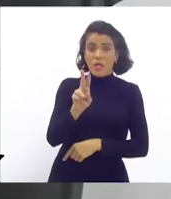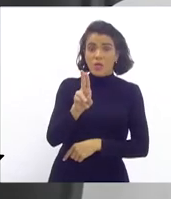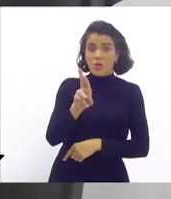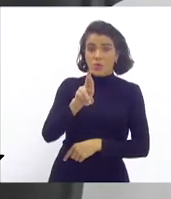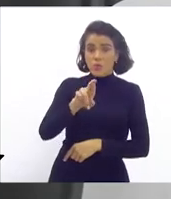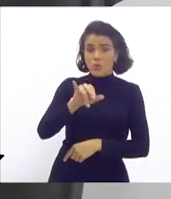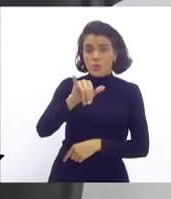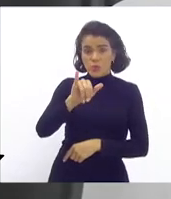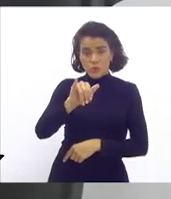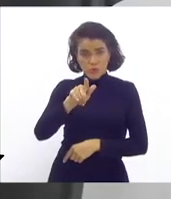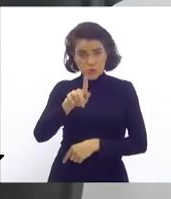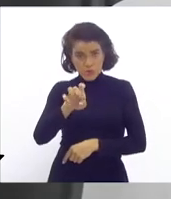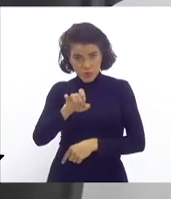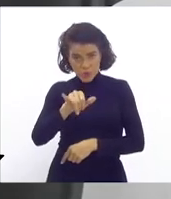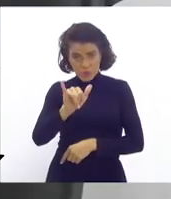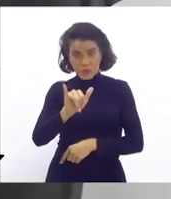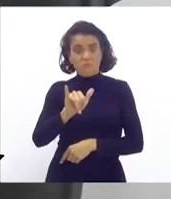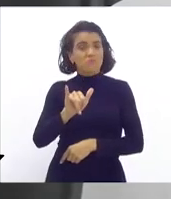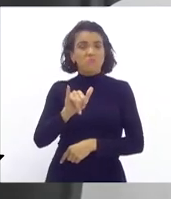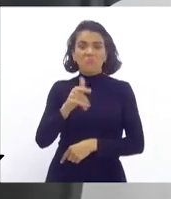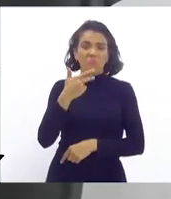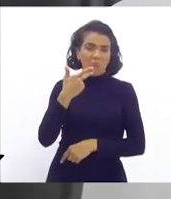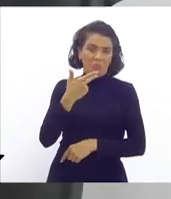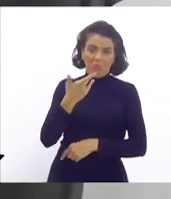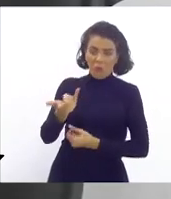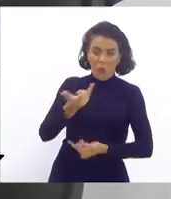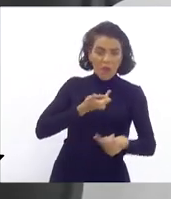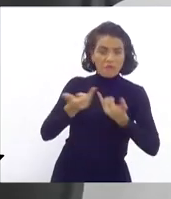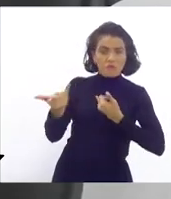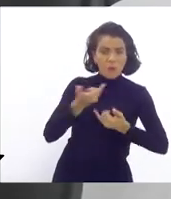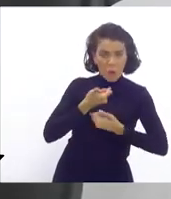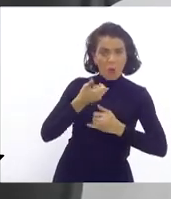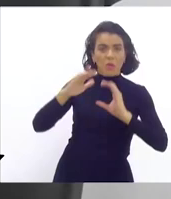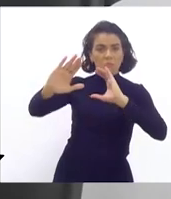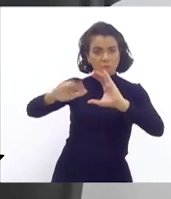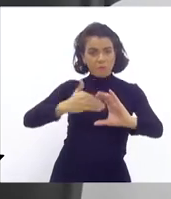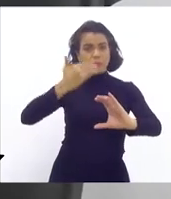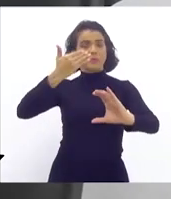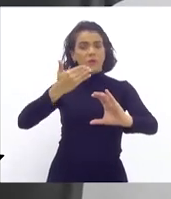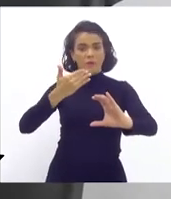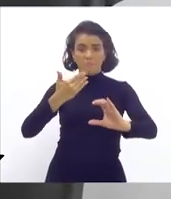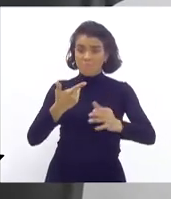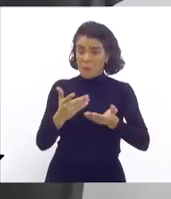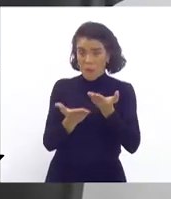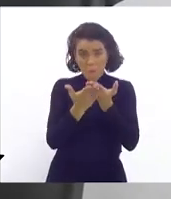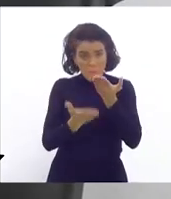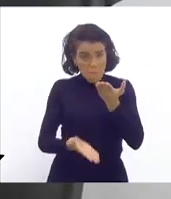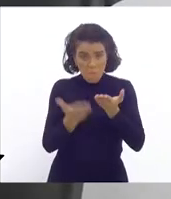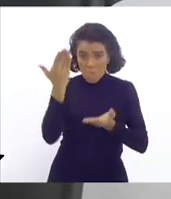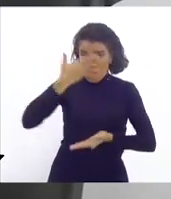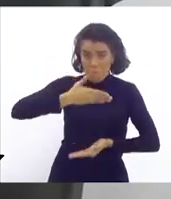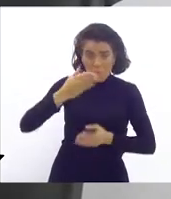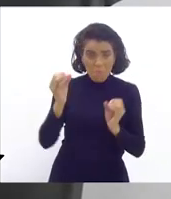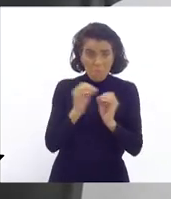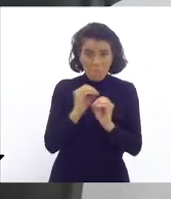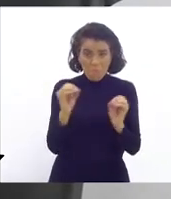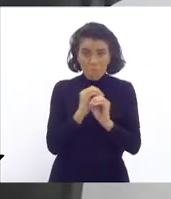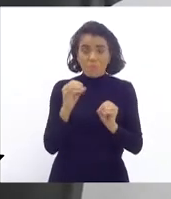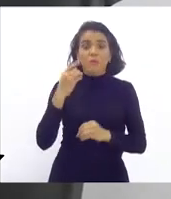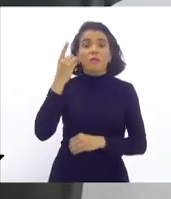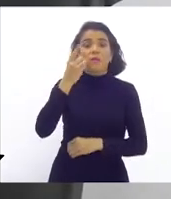resposta ao e-mail não acusou recebimento e tão pouco juntou aqui aos autos em primeiro lugar